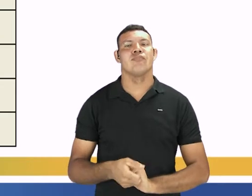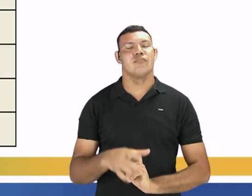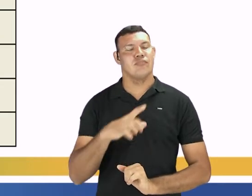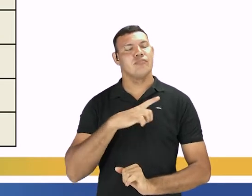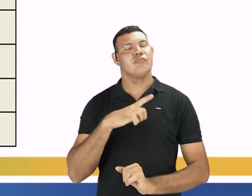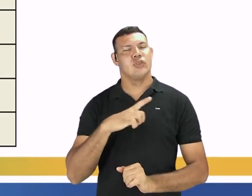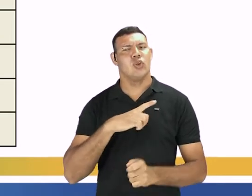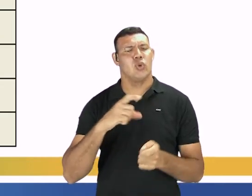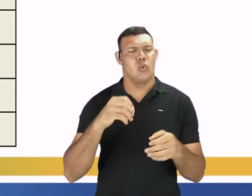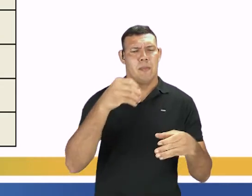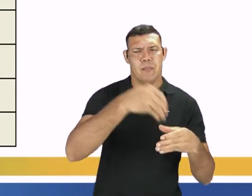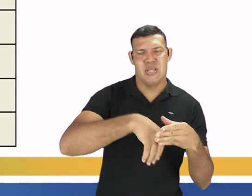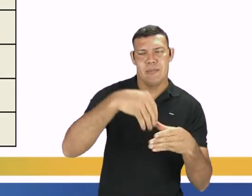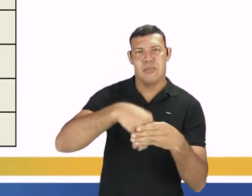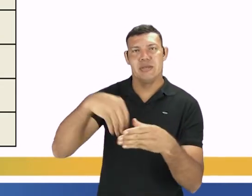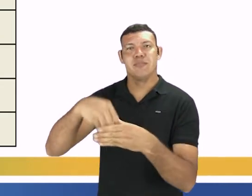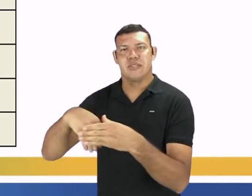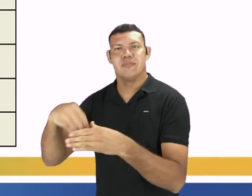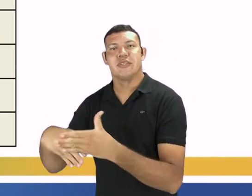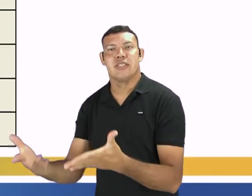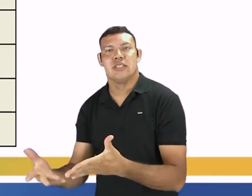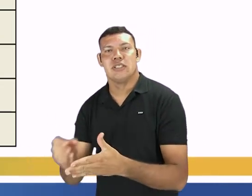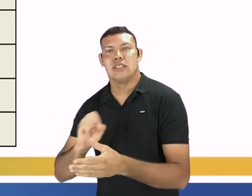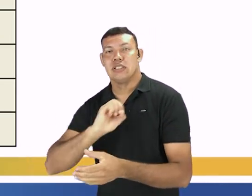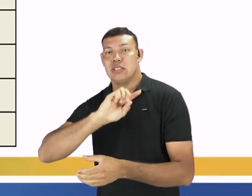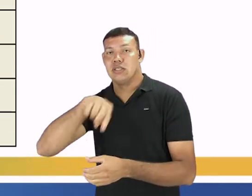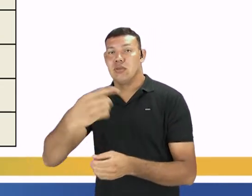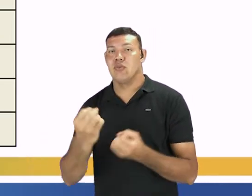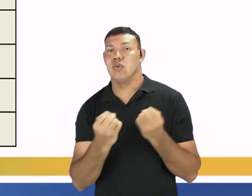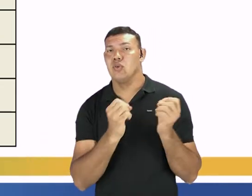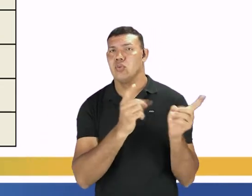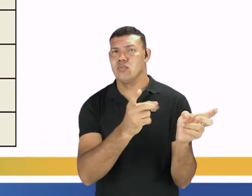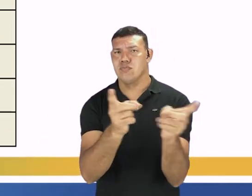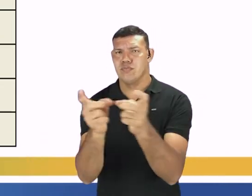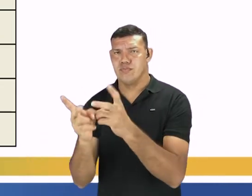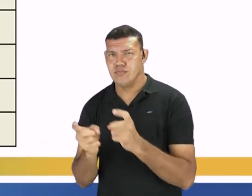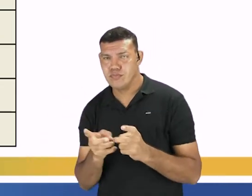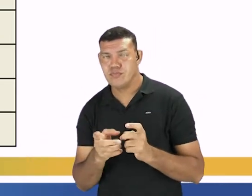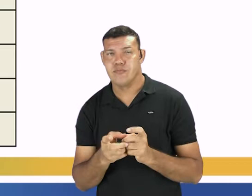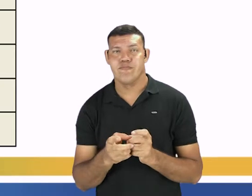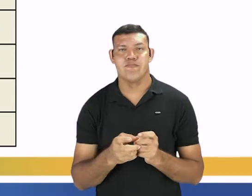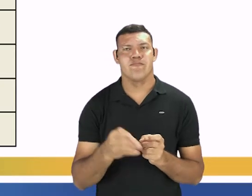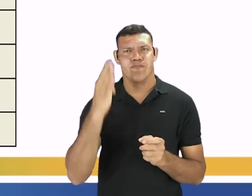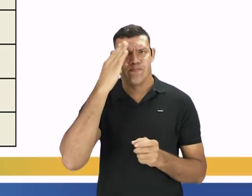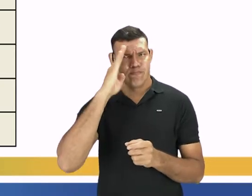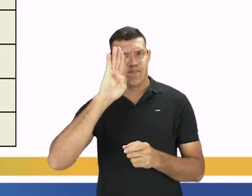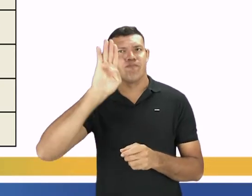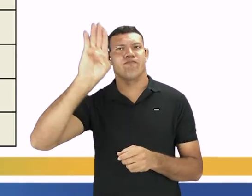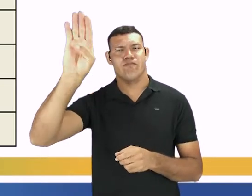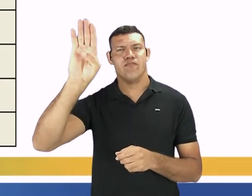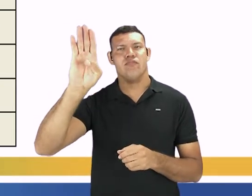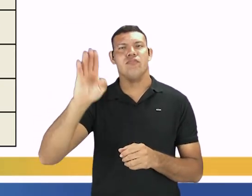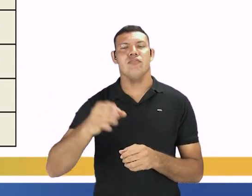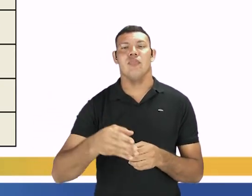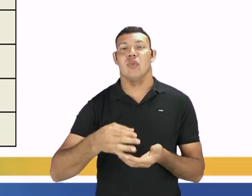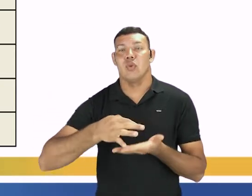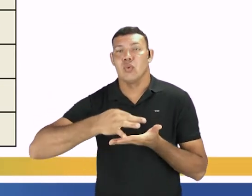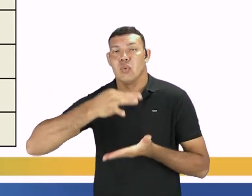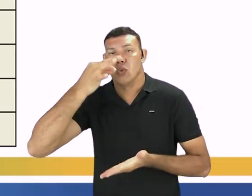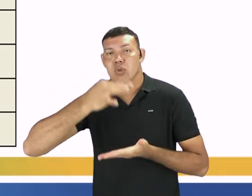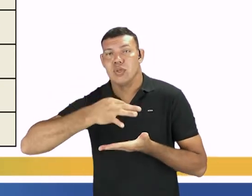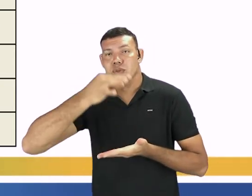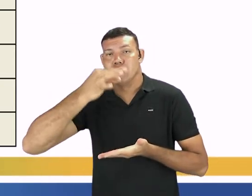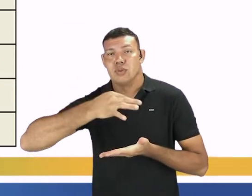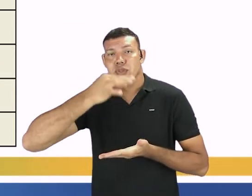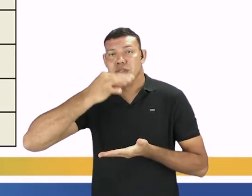para exportar aí a partir da agricultura. Nós temos como principal, como eu já disse para vocês, né, o café, né?